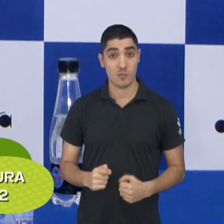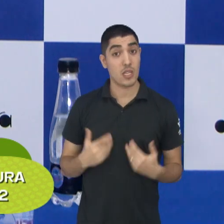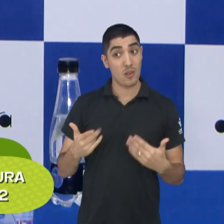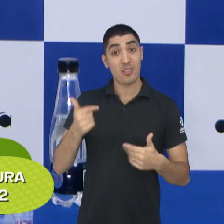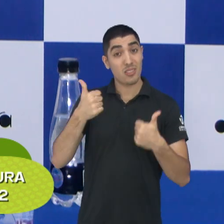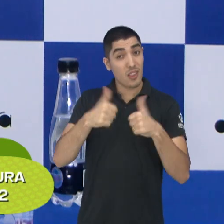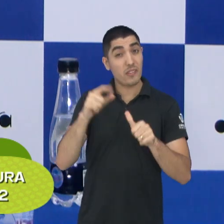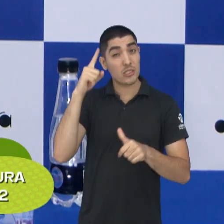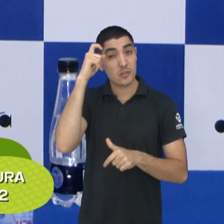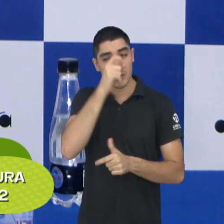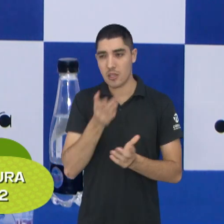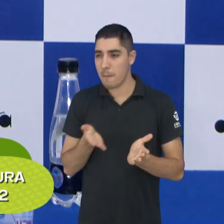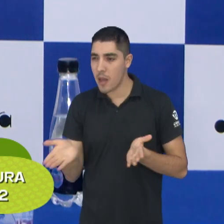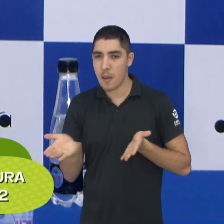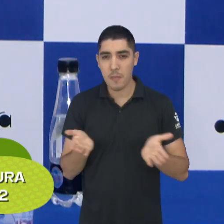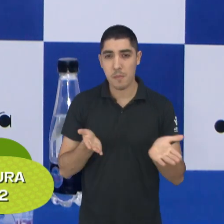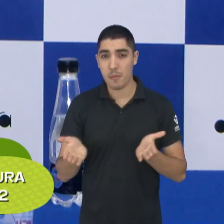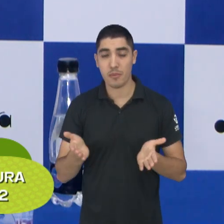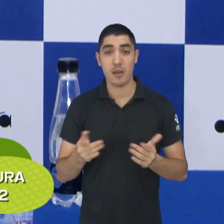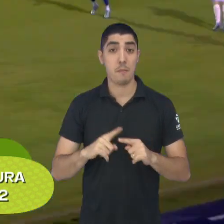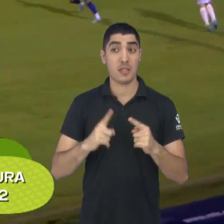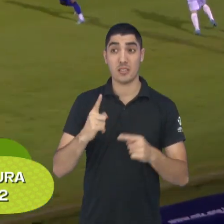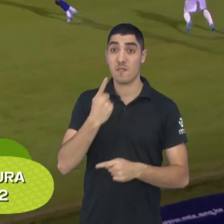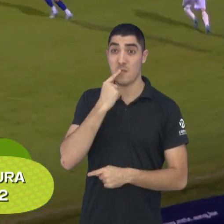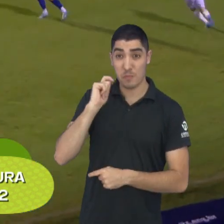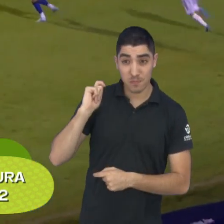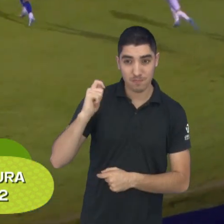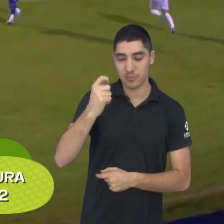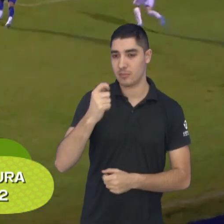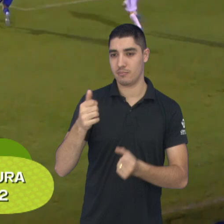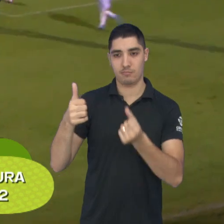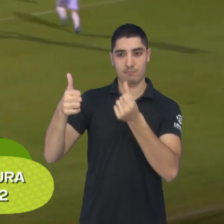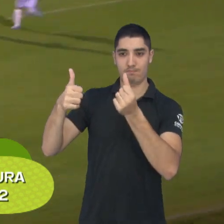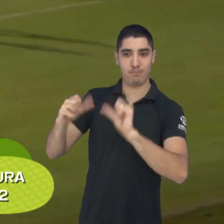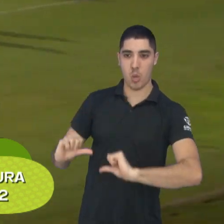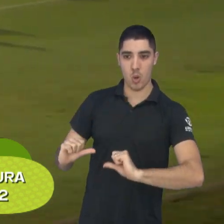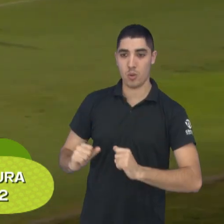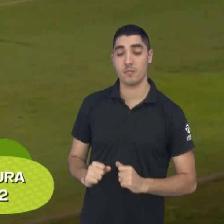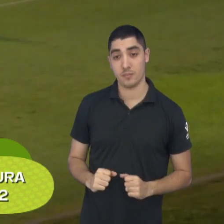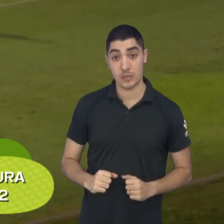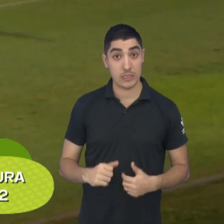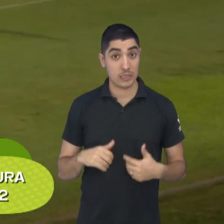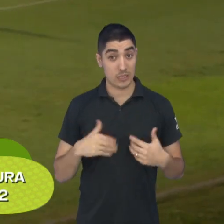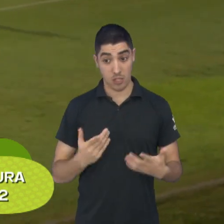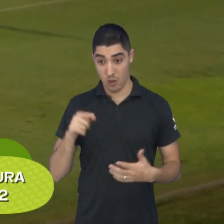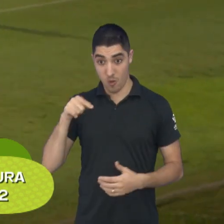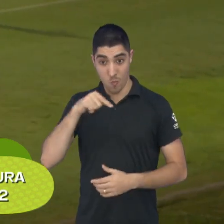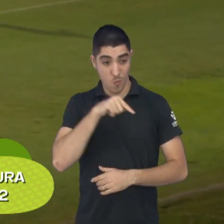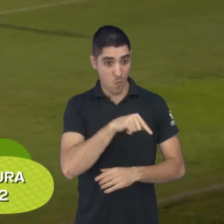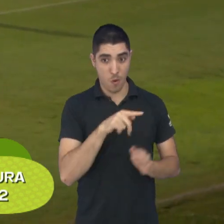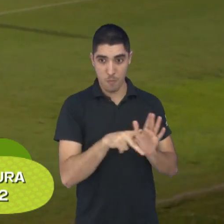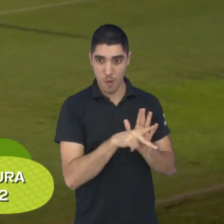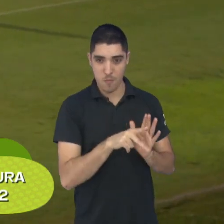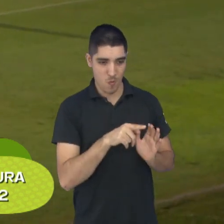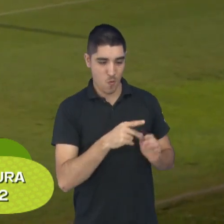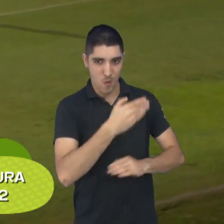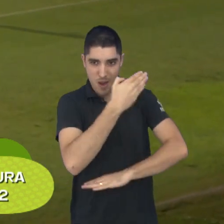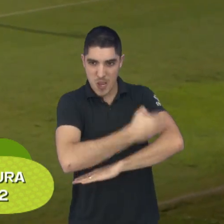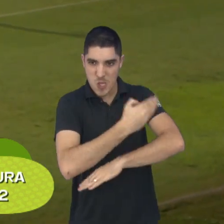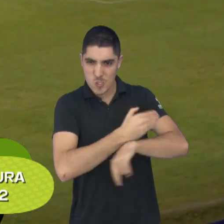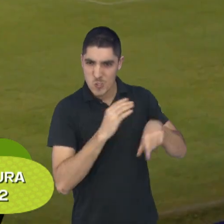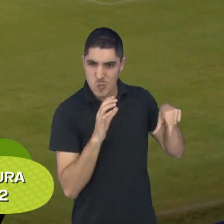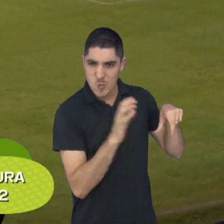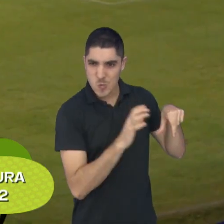difícil, mas a expulsão piorou mais. Com 11 contra 10, o Rio Claro buscava os espaços que apareciam aos